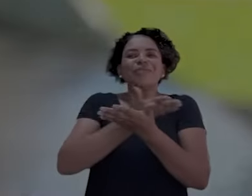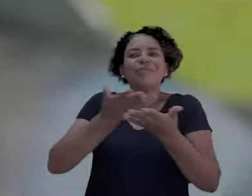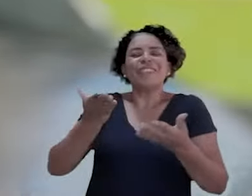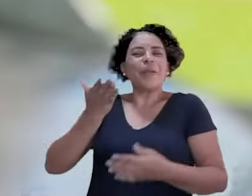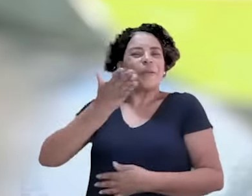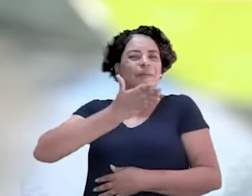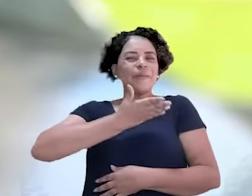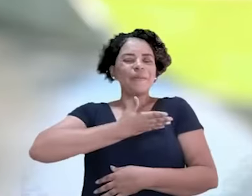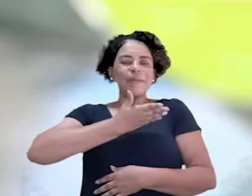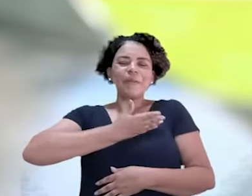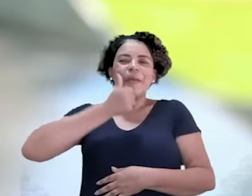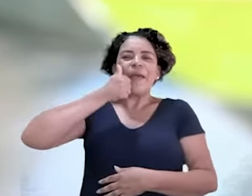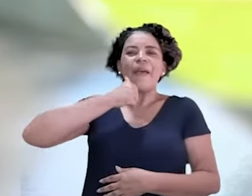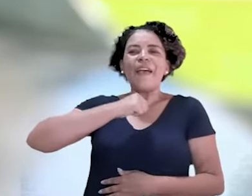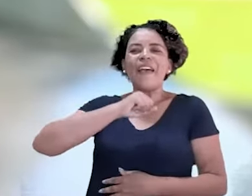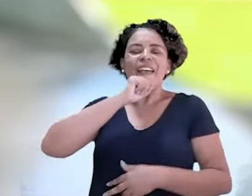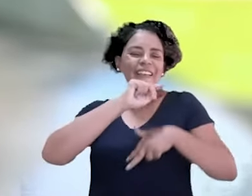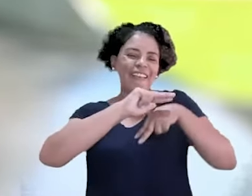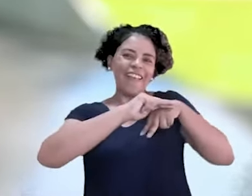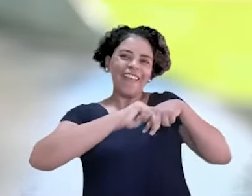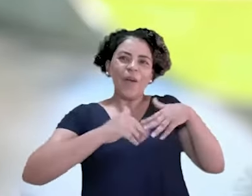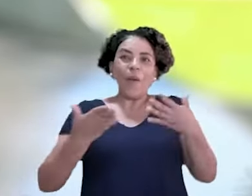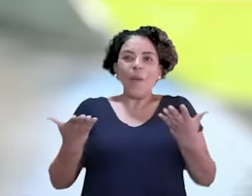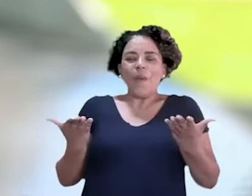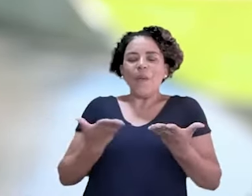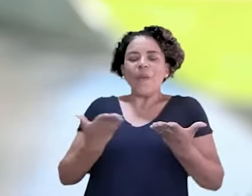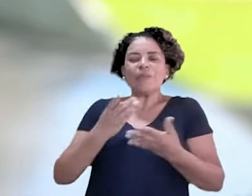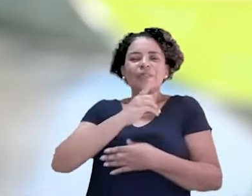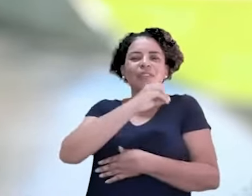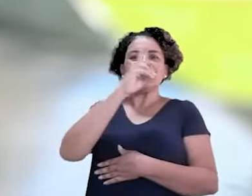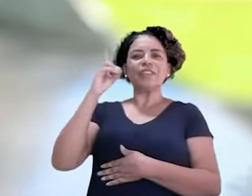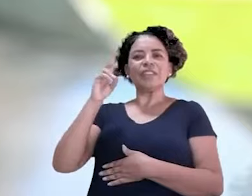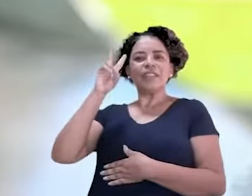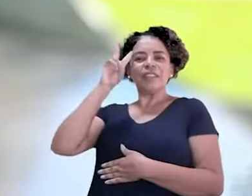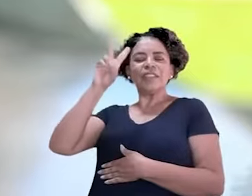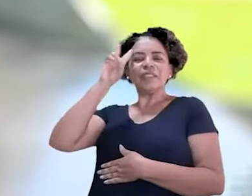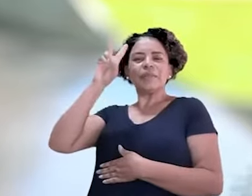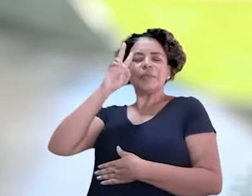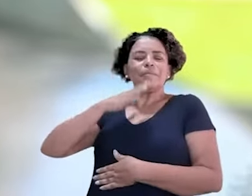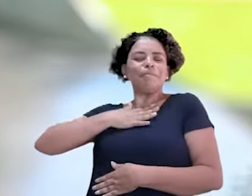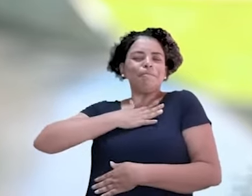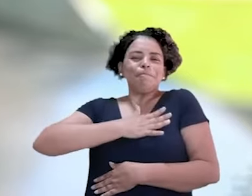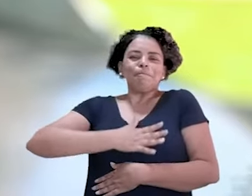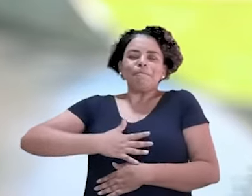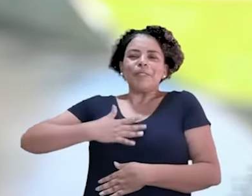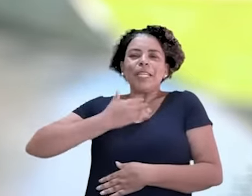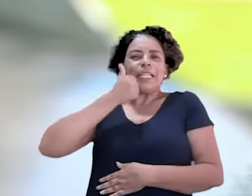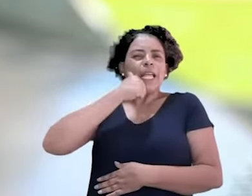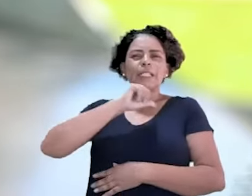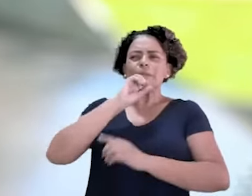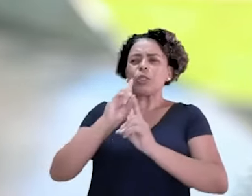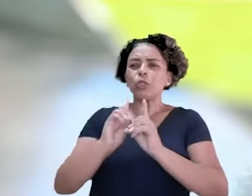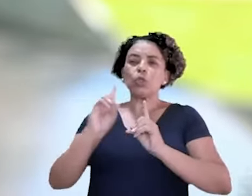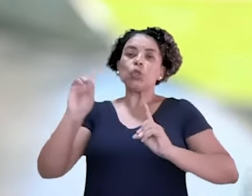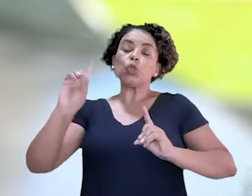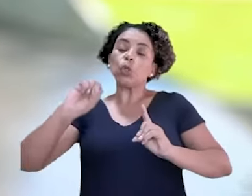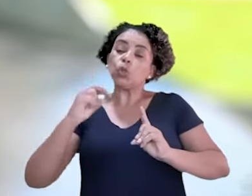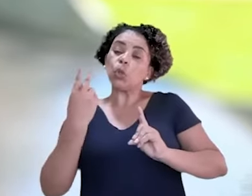meus amigos e minhas amigas Hoje é dia de lembrar com muito carinho daquelas que mesm